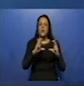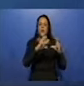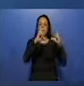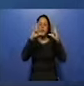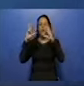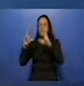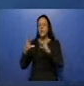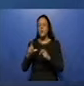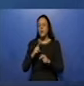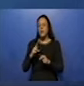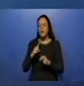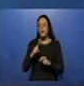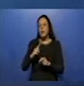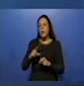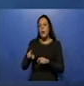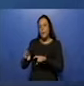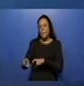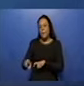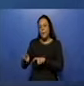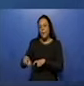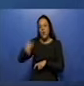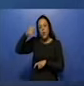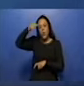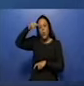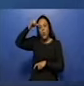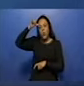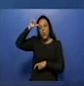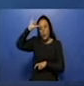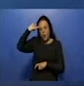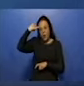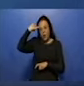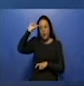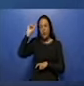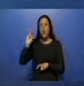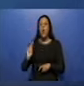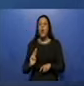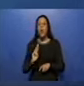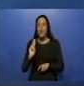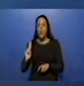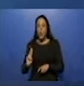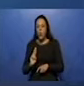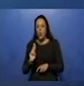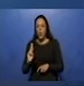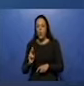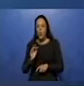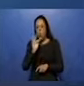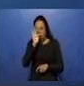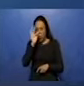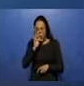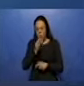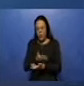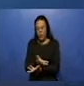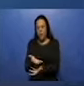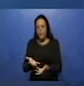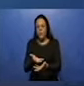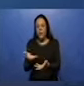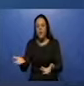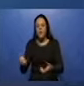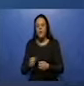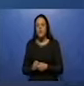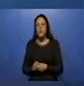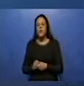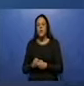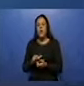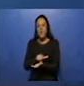com gado selecionado, utilizando pastos, plantados, rações e cuidados sanitários, o